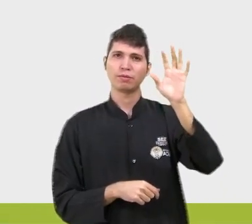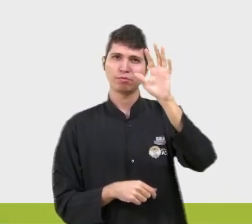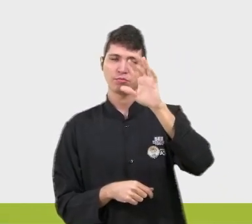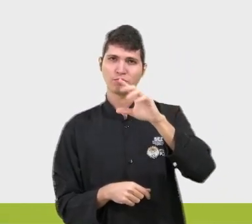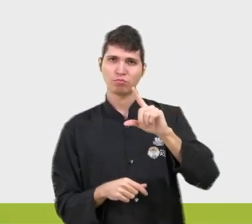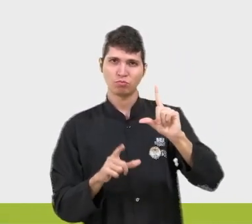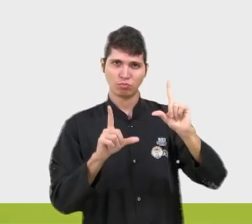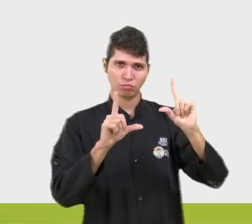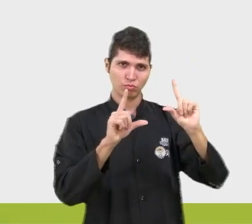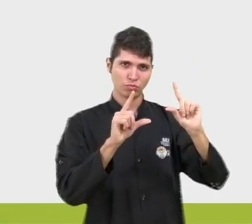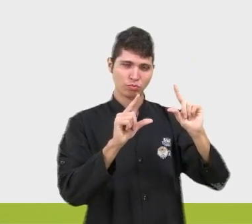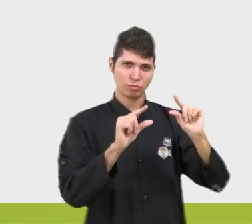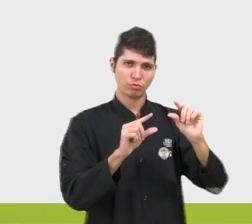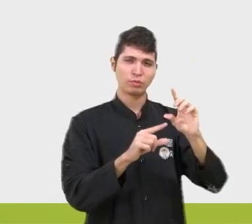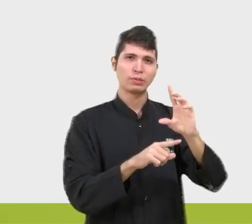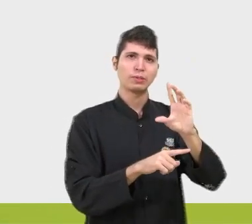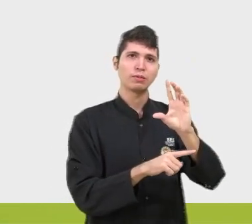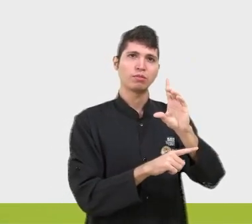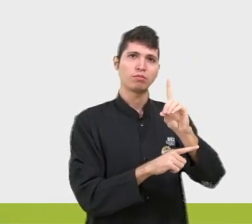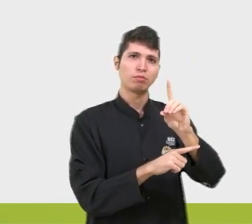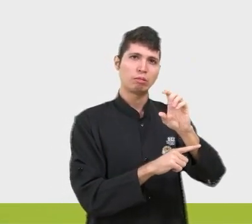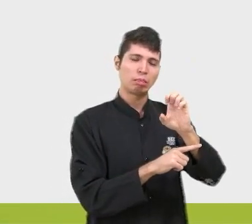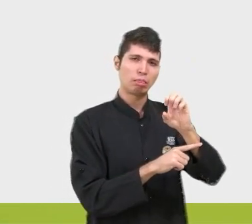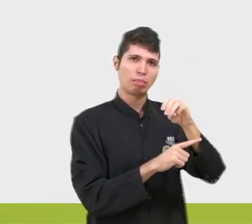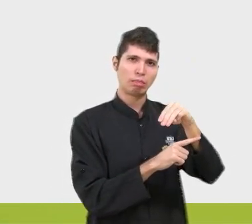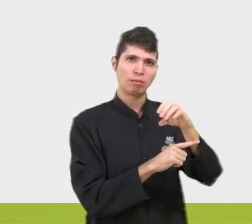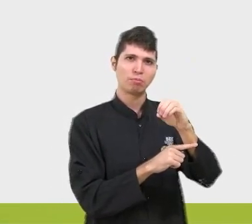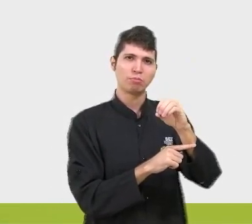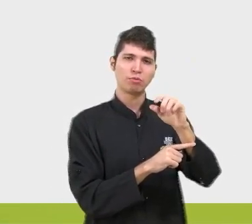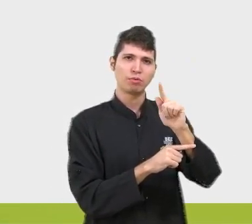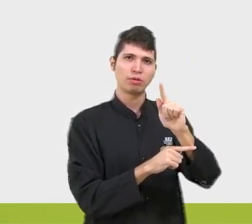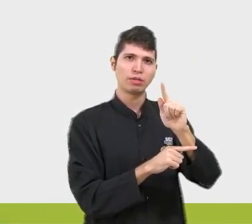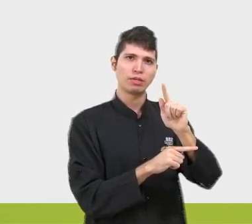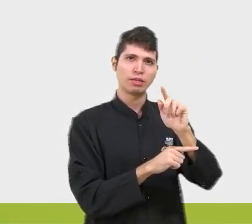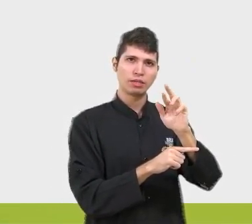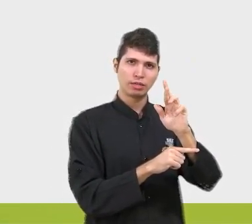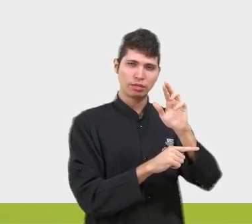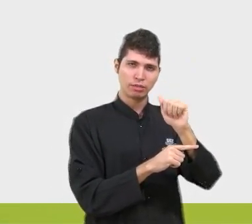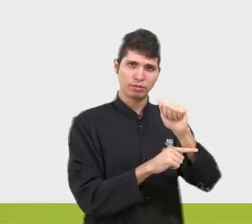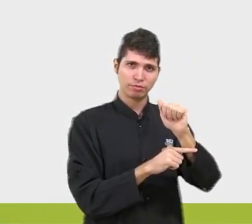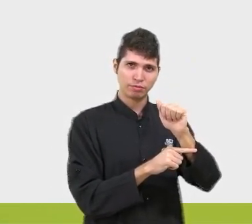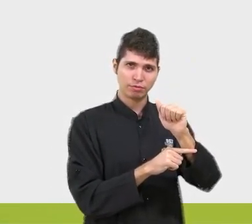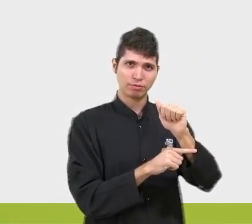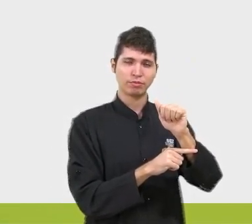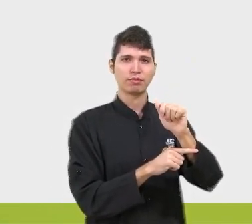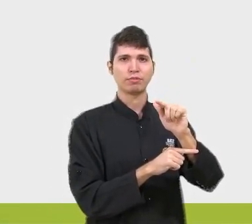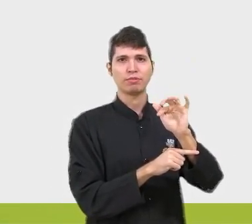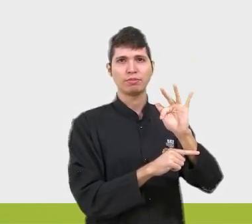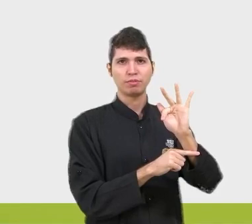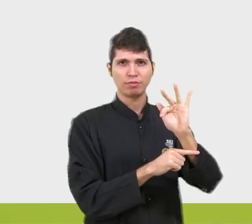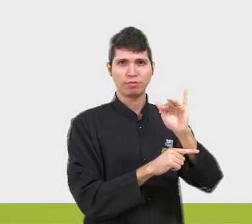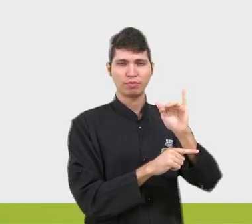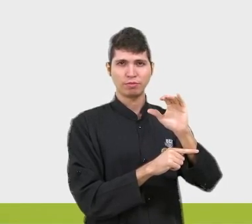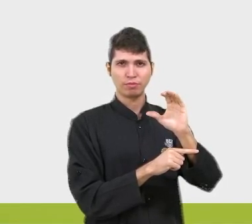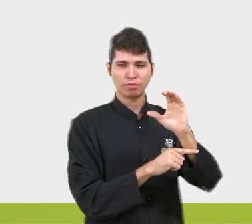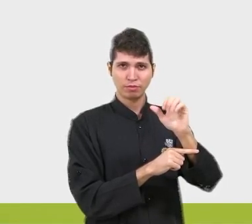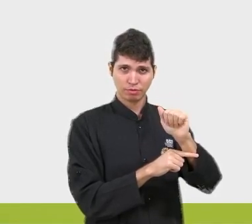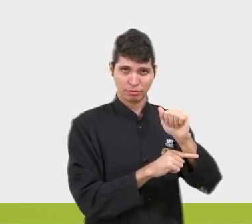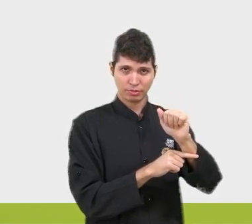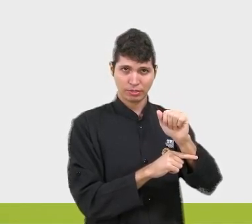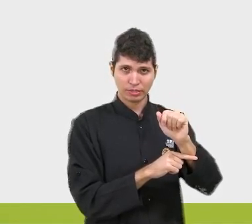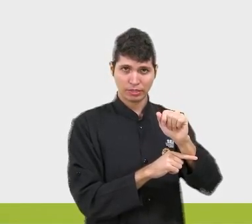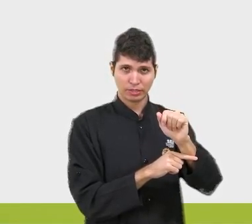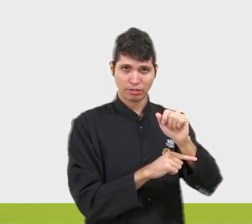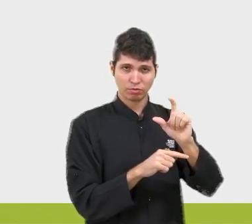baixa densidade demográfica. O que é a densidade demográfica? A densidade demográfica é o número de habitantes por